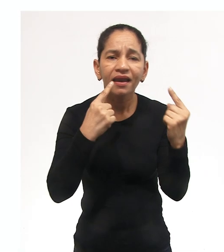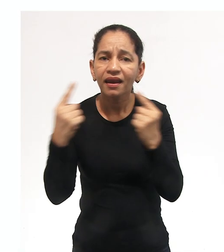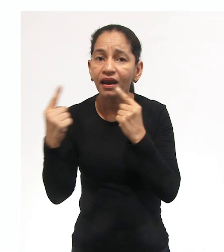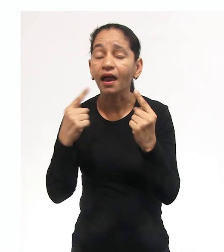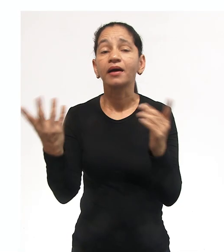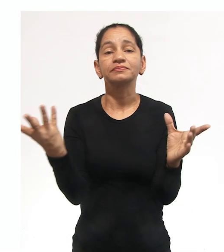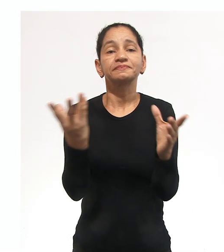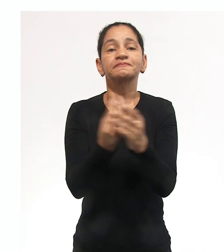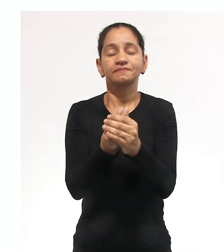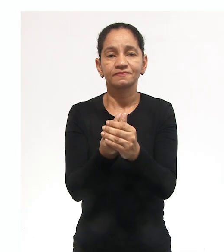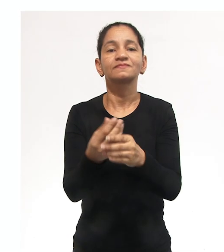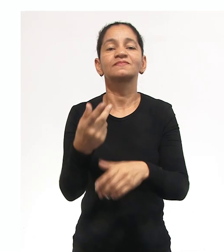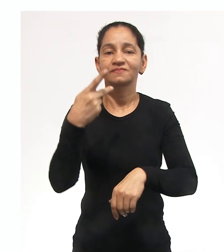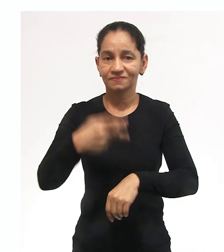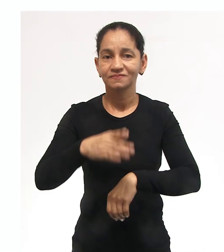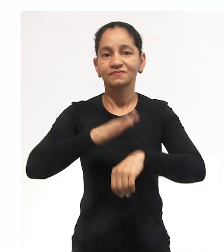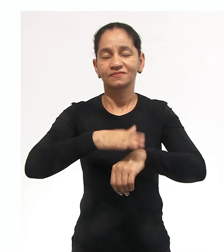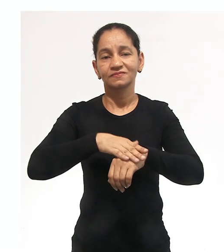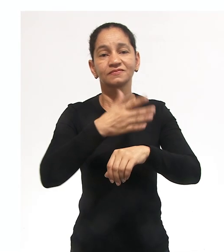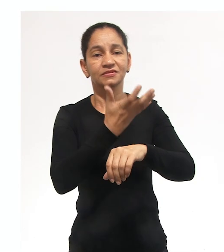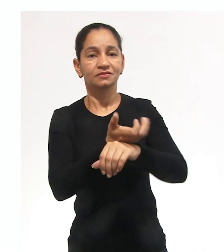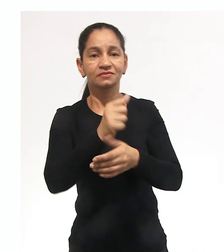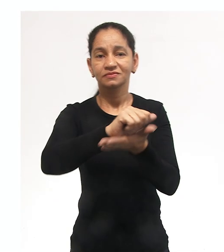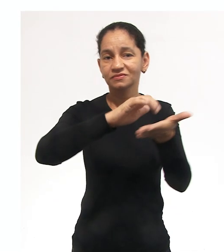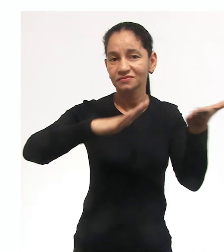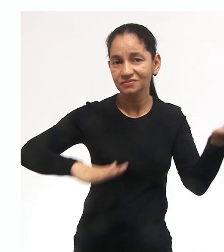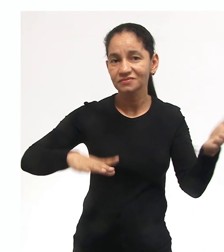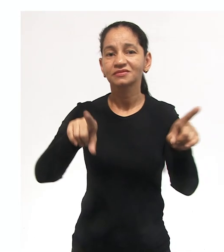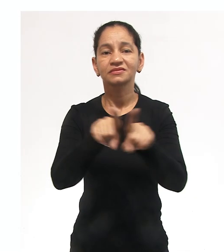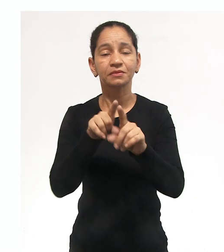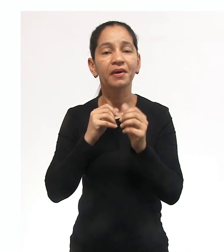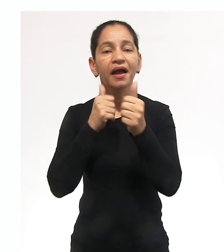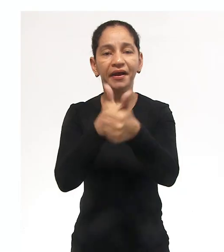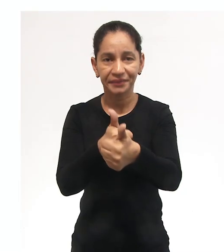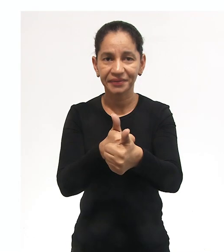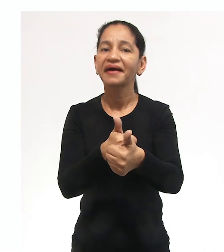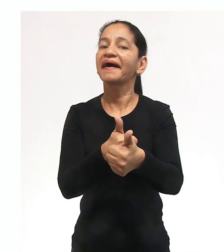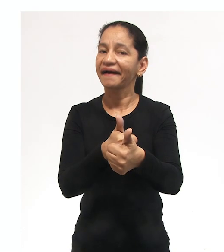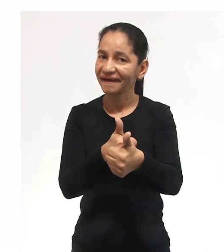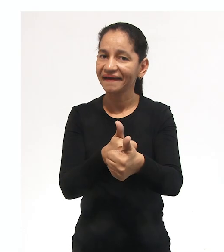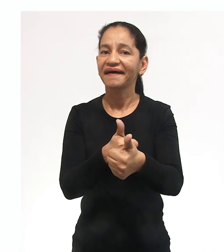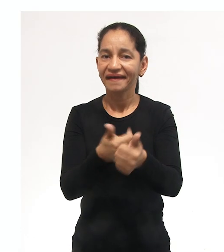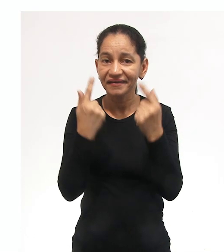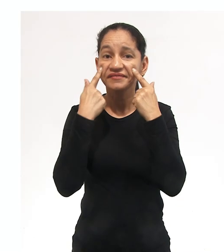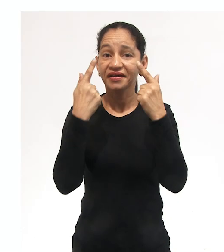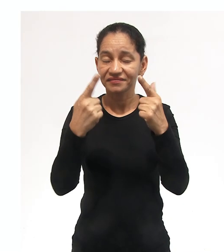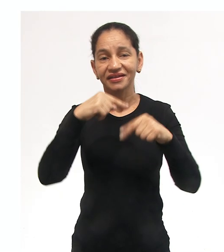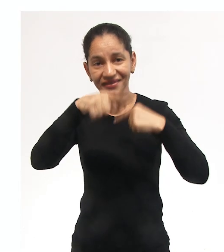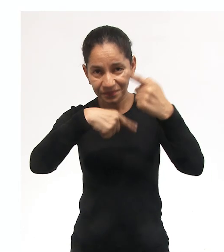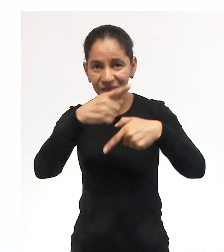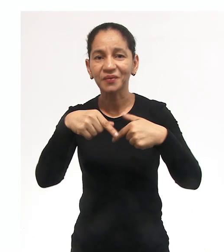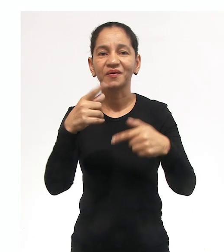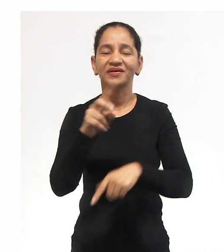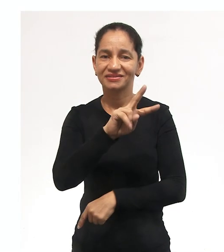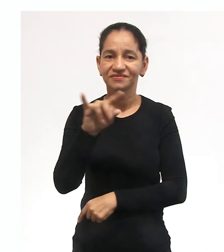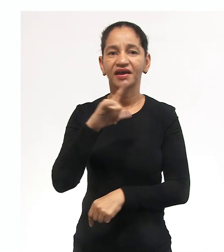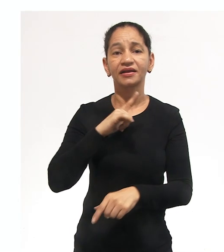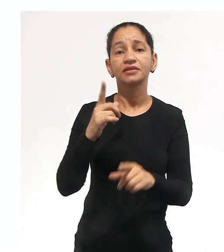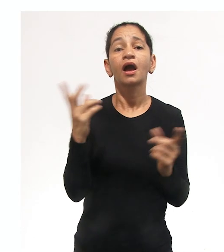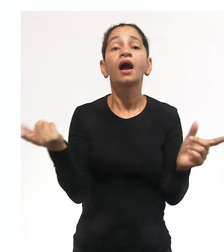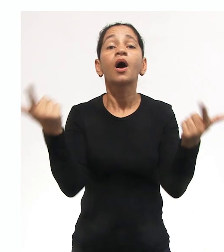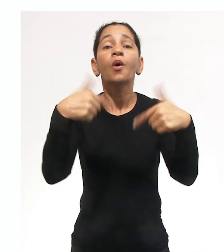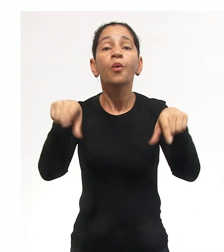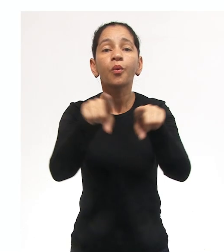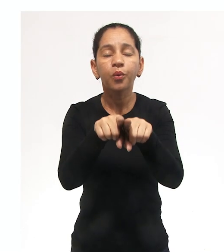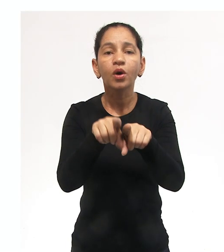dialetais também está inclusa na nossa primeira atividade de percurso, tá? Vocês vão ver mais adiante. Os